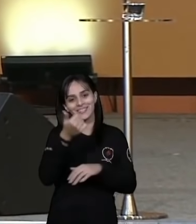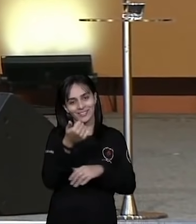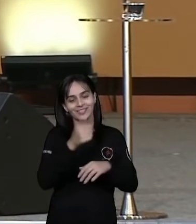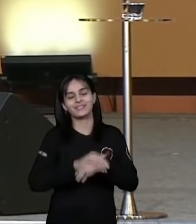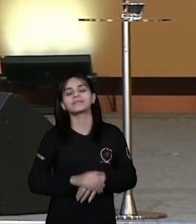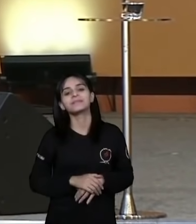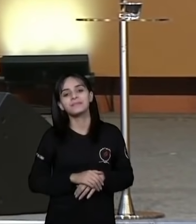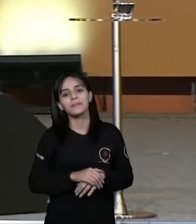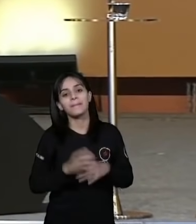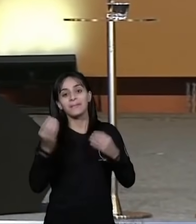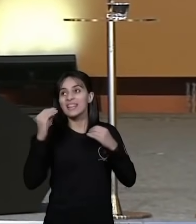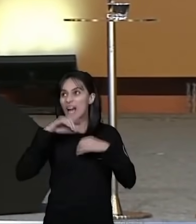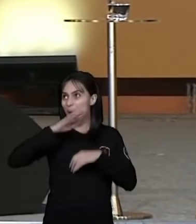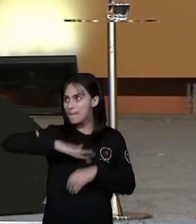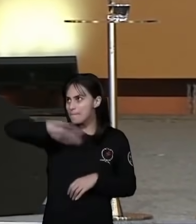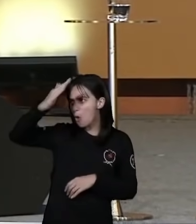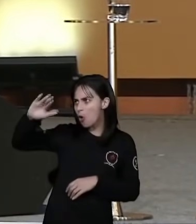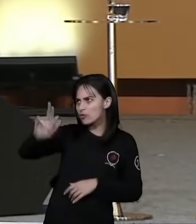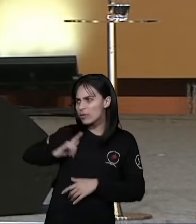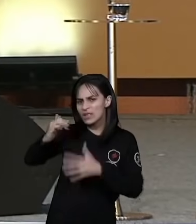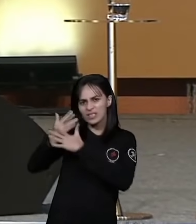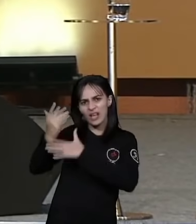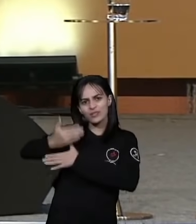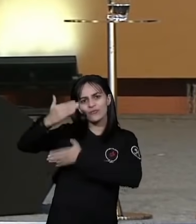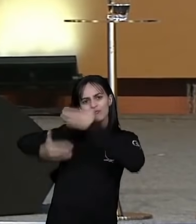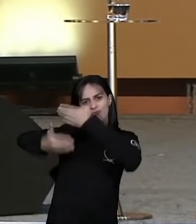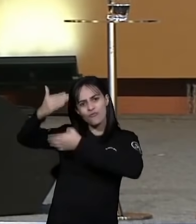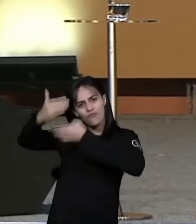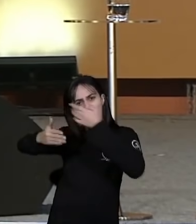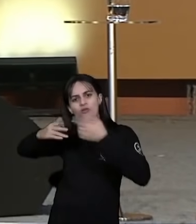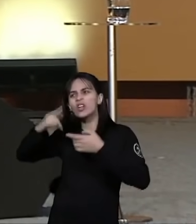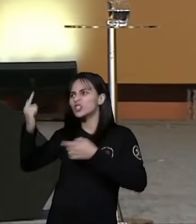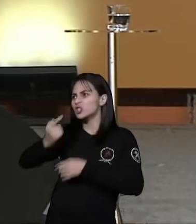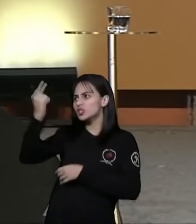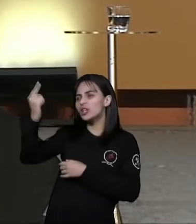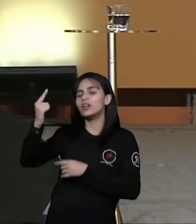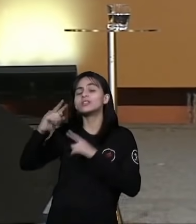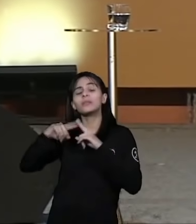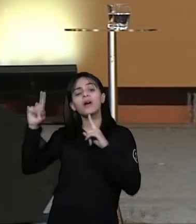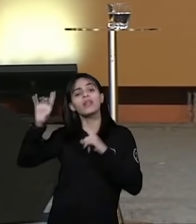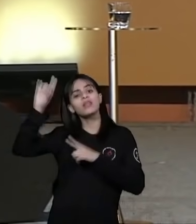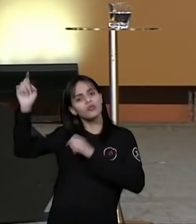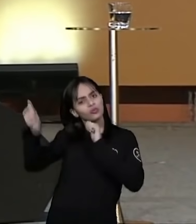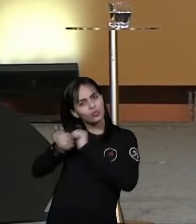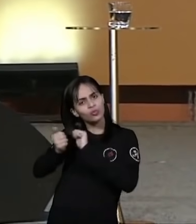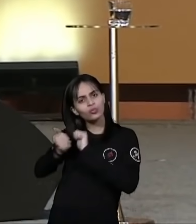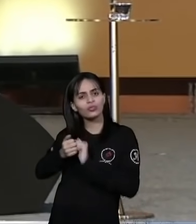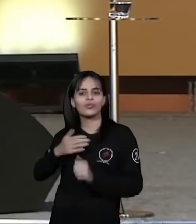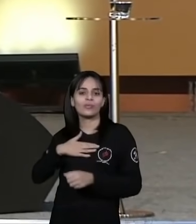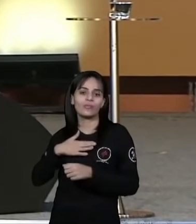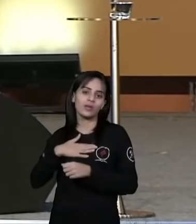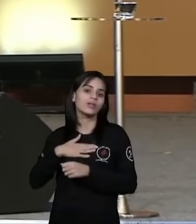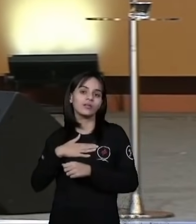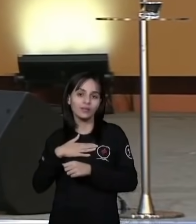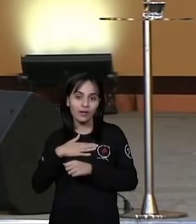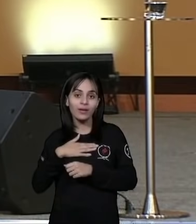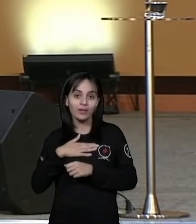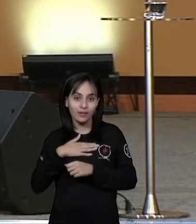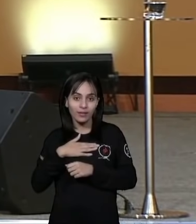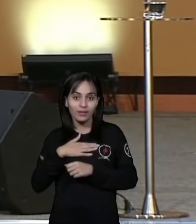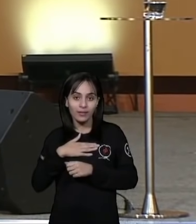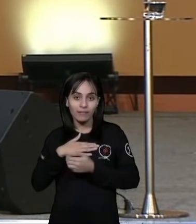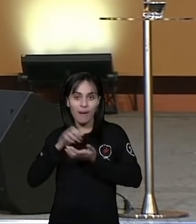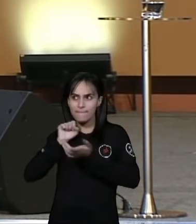aquele monte já li tem cidade esportes e gigantes mas o Senhor estará comigo para